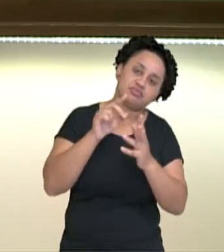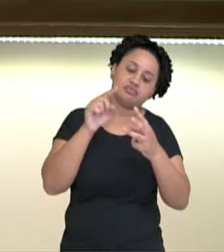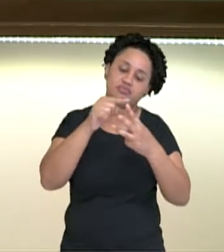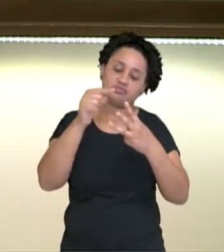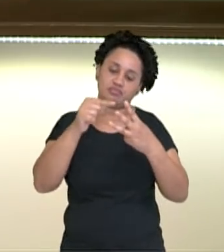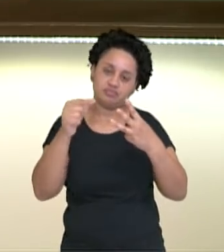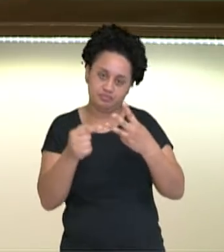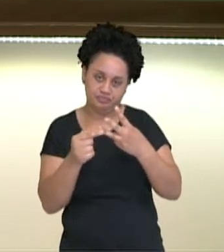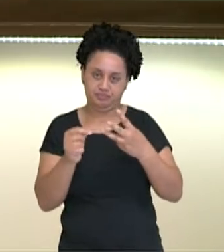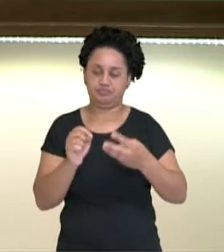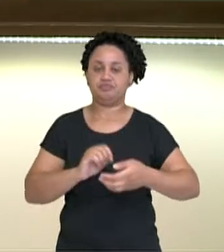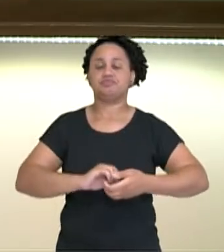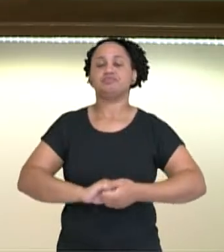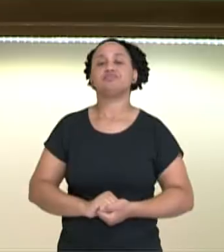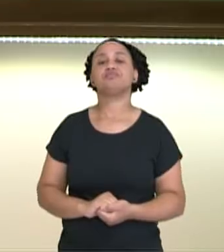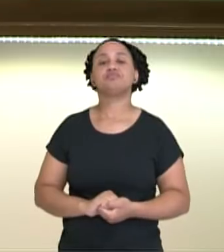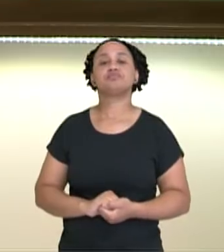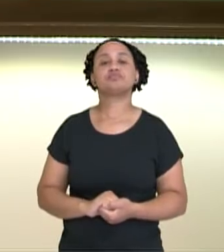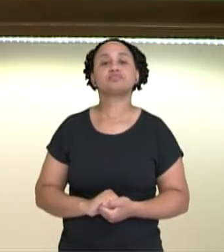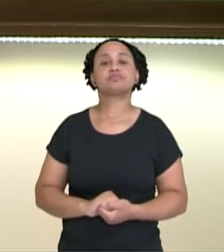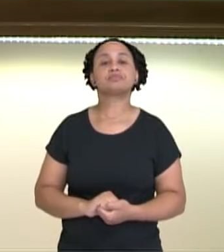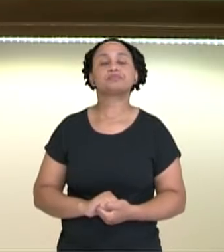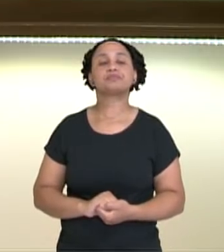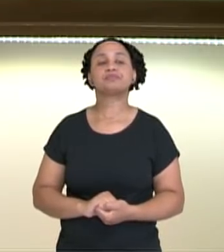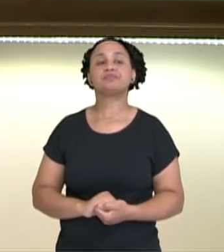3 áreas. Beleza?